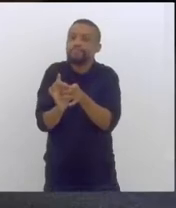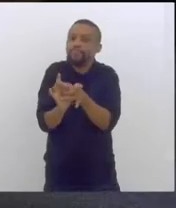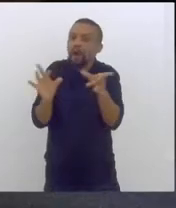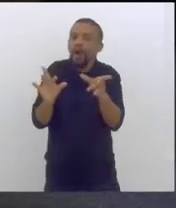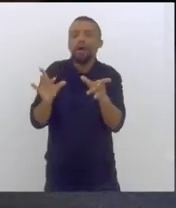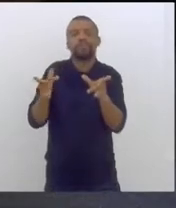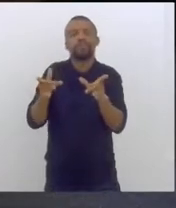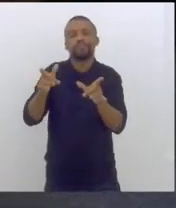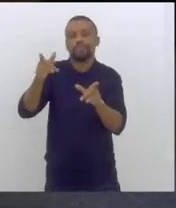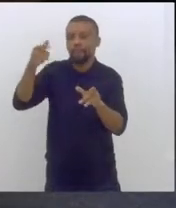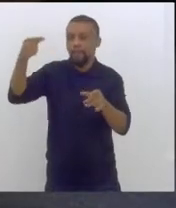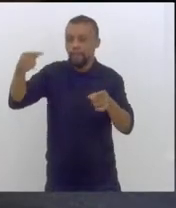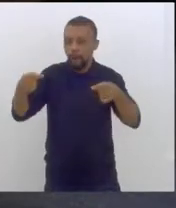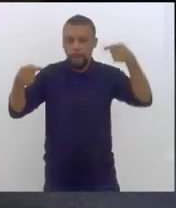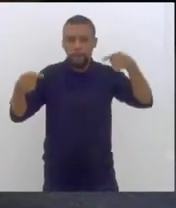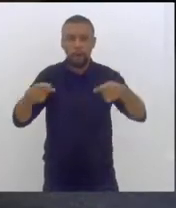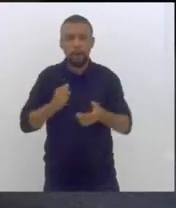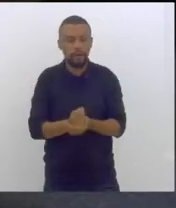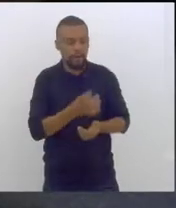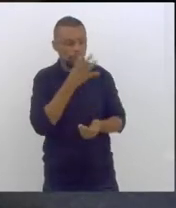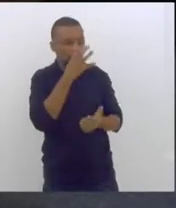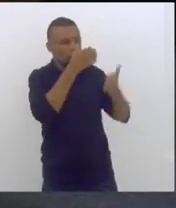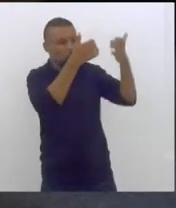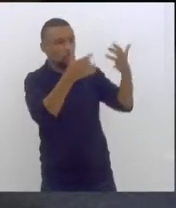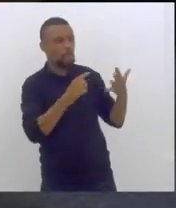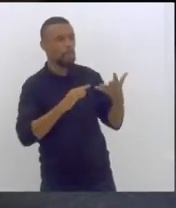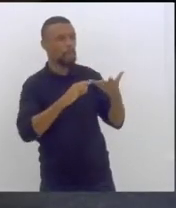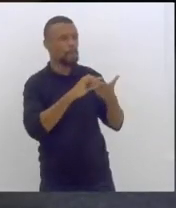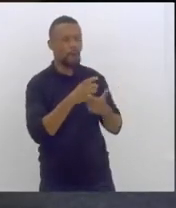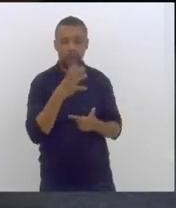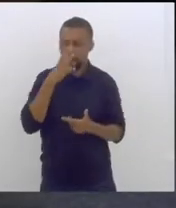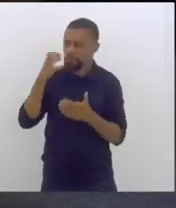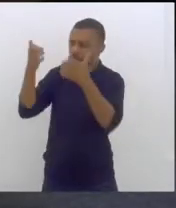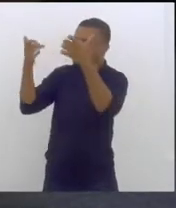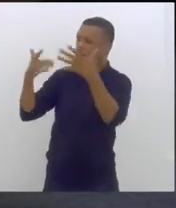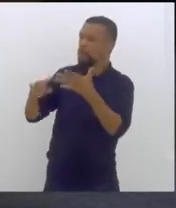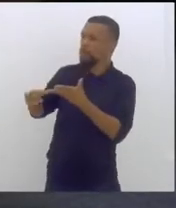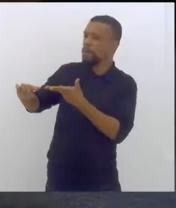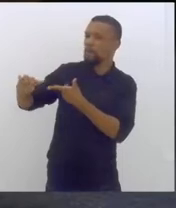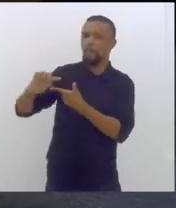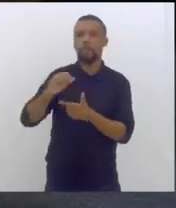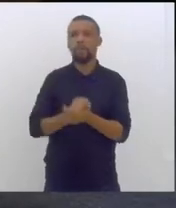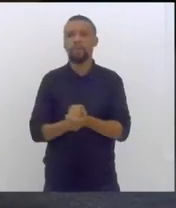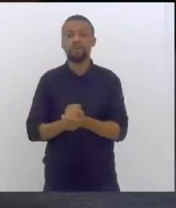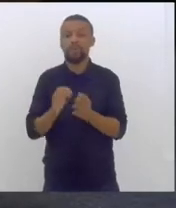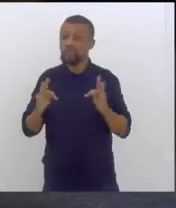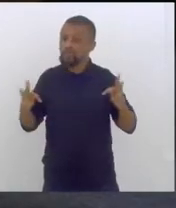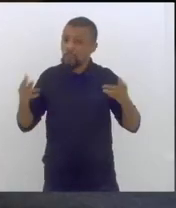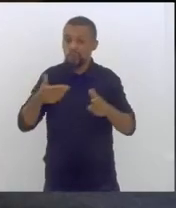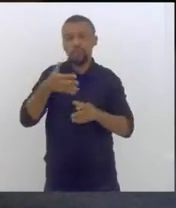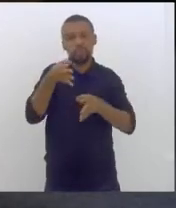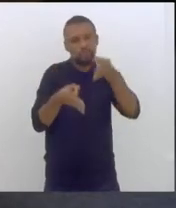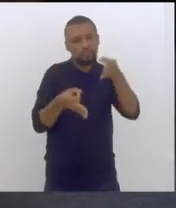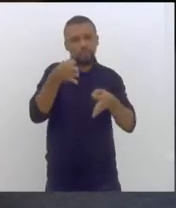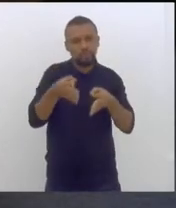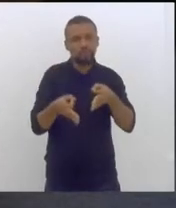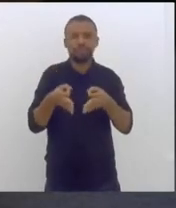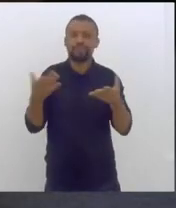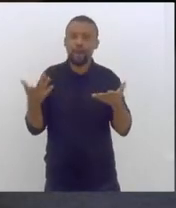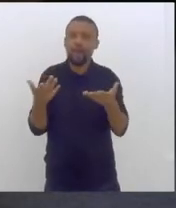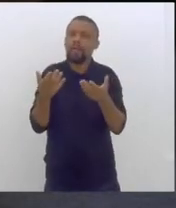partes enfim e Fórmula 1 voto Impecável acompanhado por unanimidade por todos os demais jogadores Então parabéns